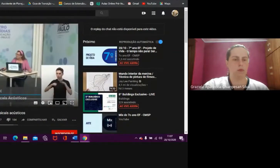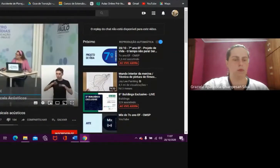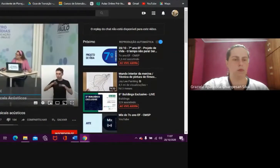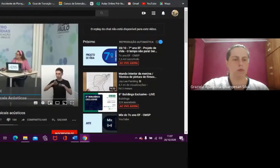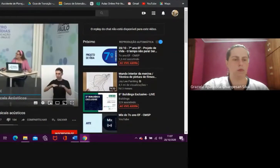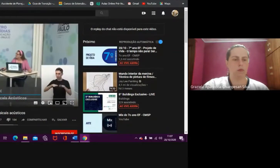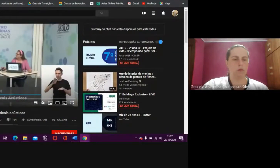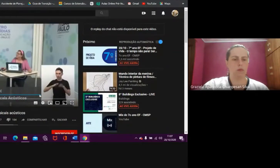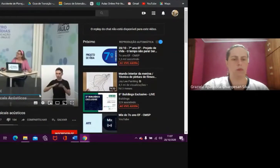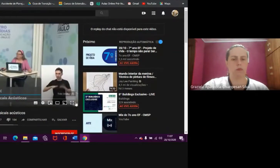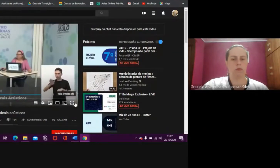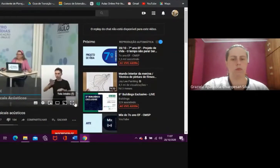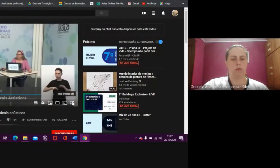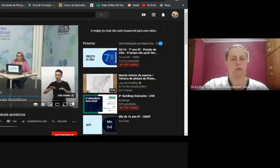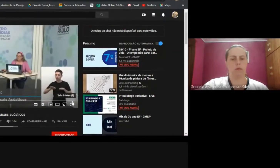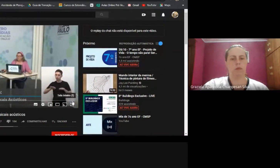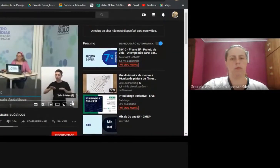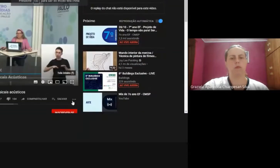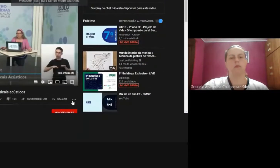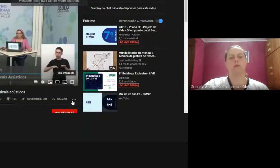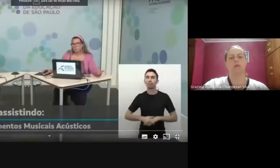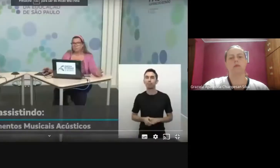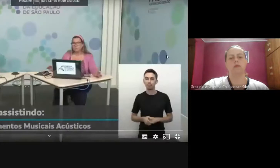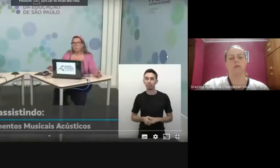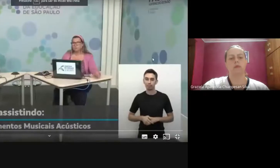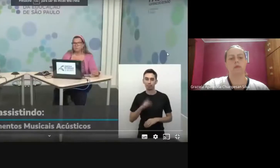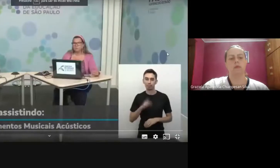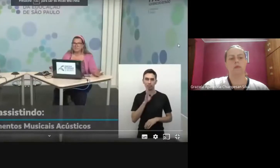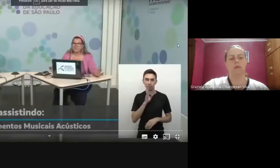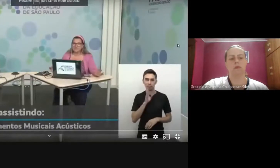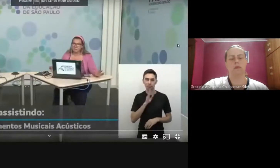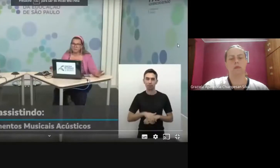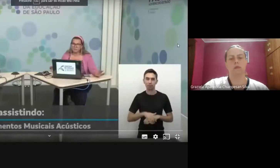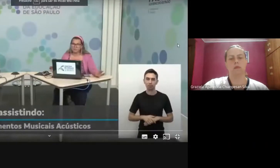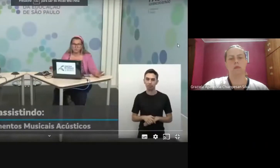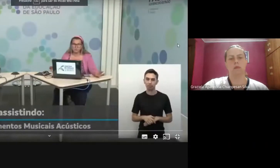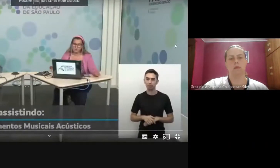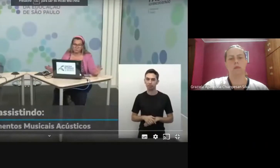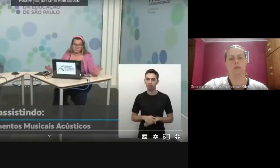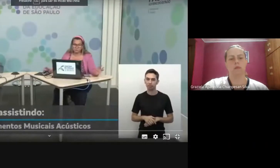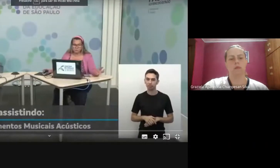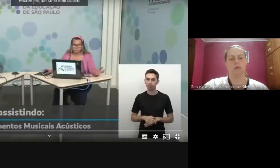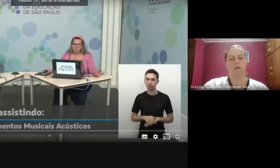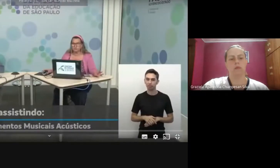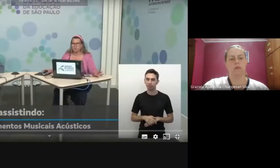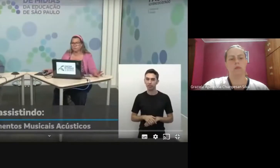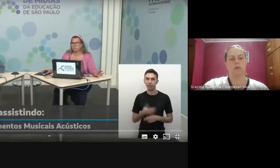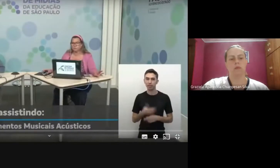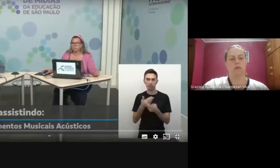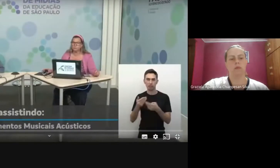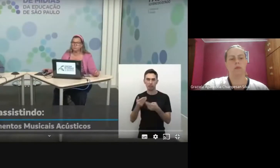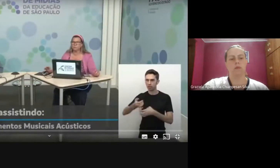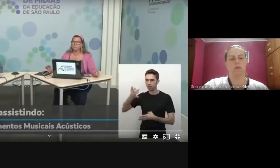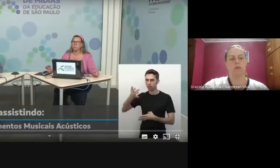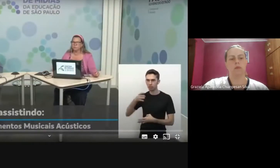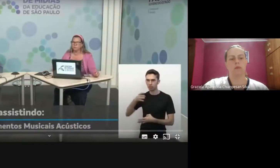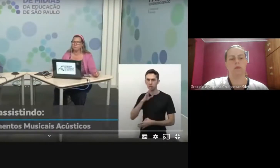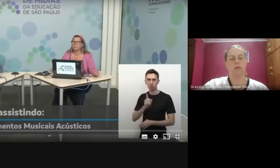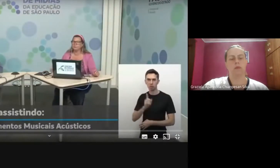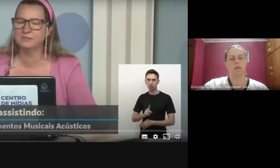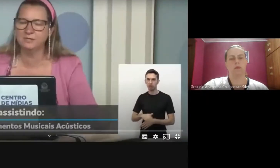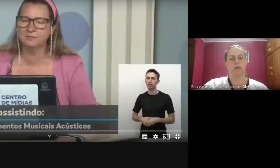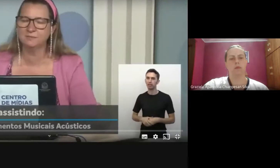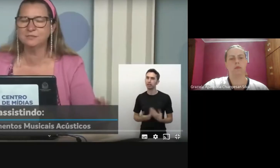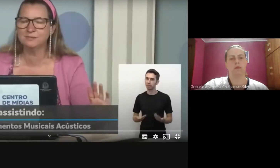no legal. instrumento e percute. Legal. Doutor, mas tem muita coisa que vocês escrevem aí no chat que realmente eu não conheço, por isso eu trouxe o professor Gerson, que